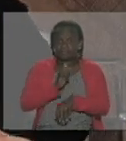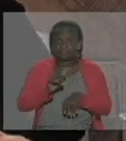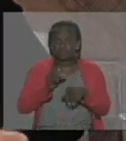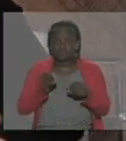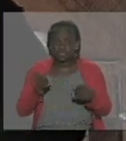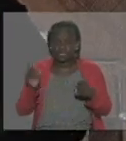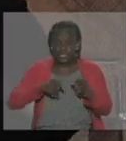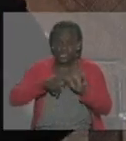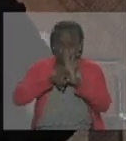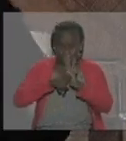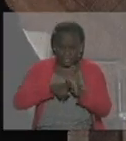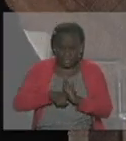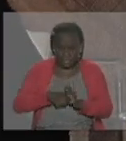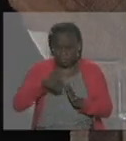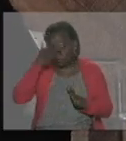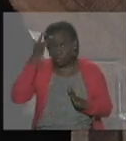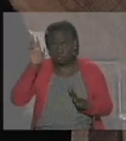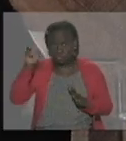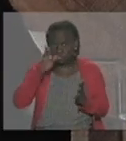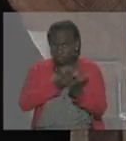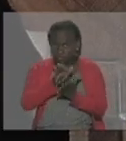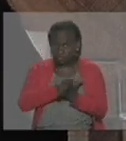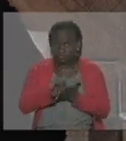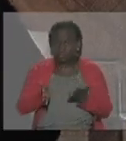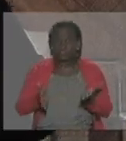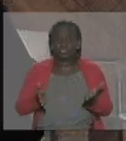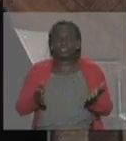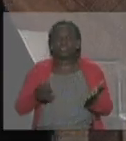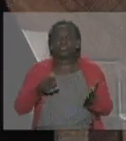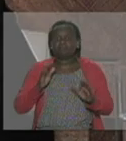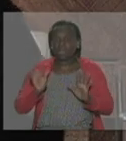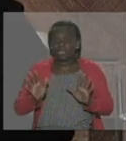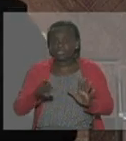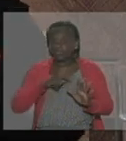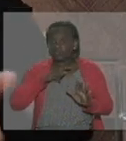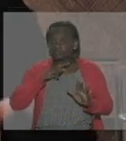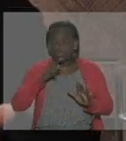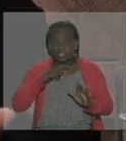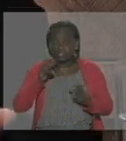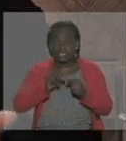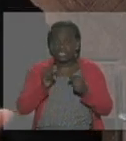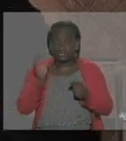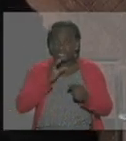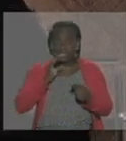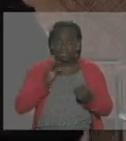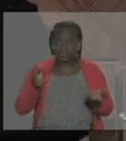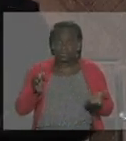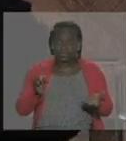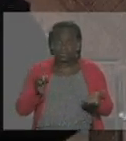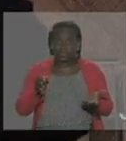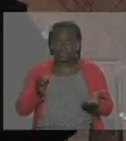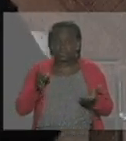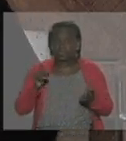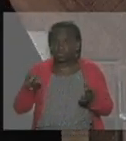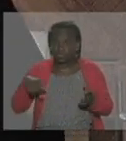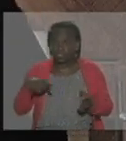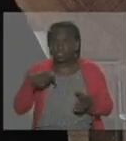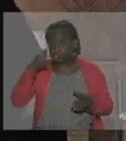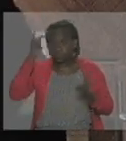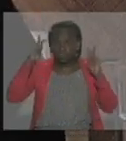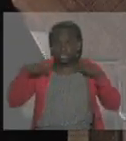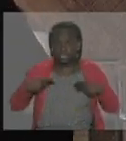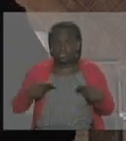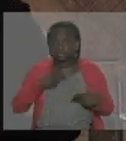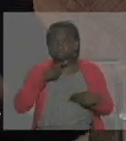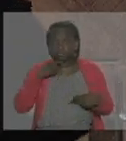possibilidades a serem analisadas pelo editor e a impossibilidade de fazer isso mais rápido do que é o nosso a nossa